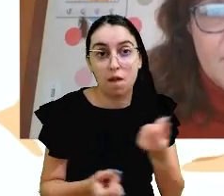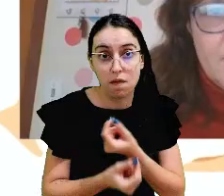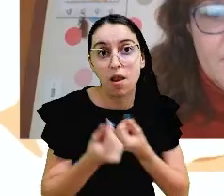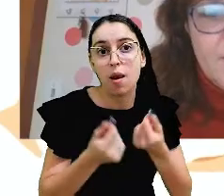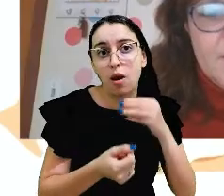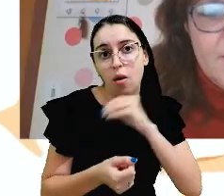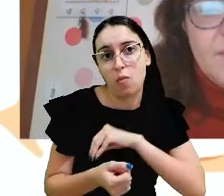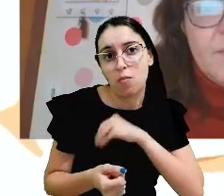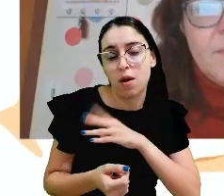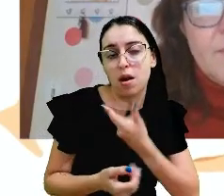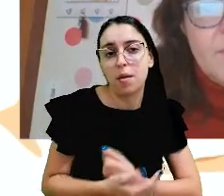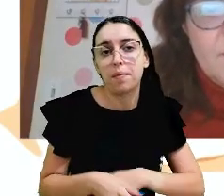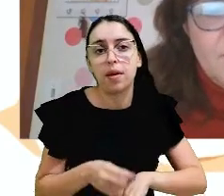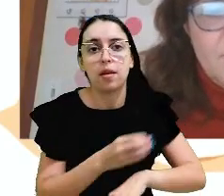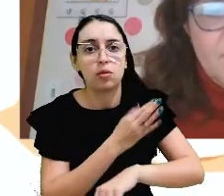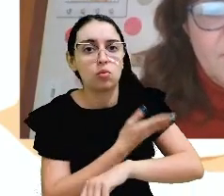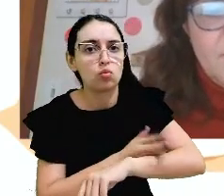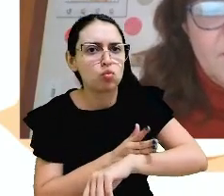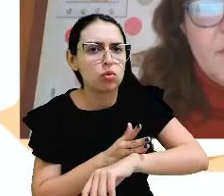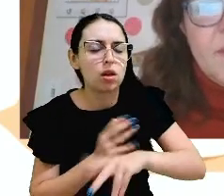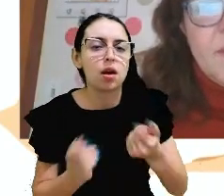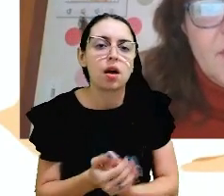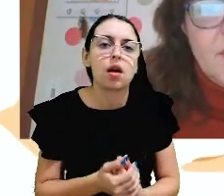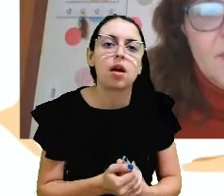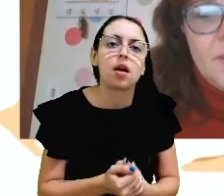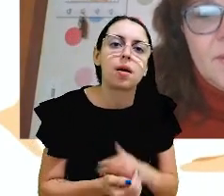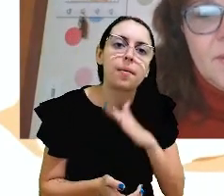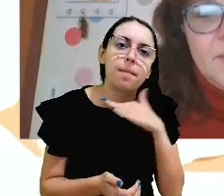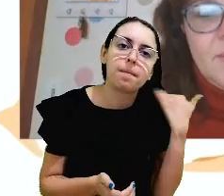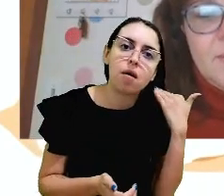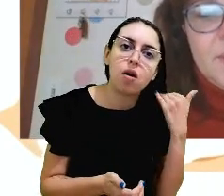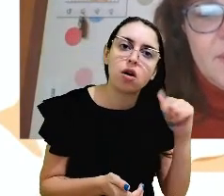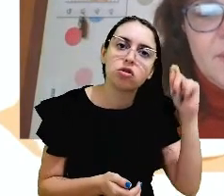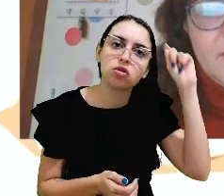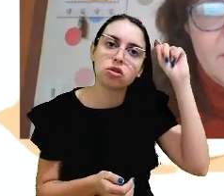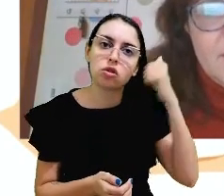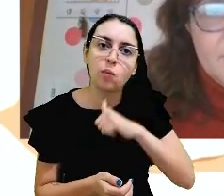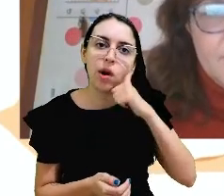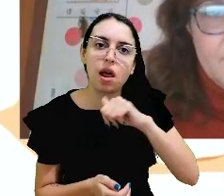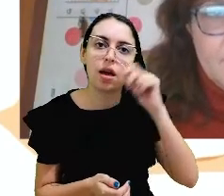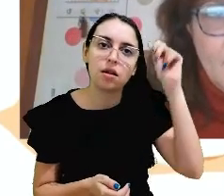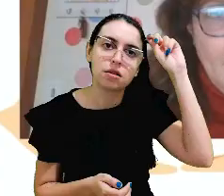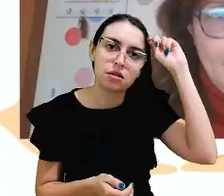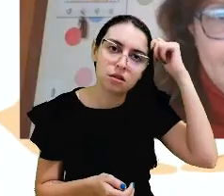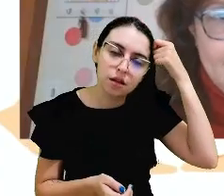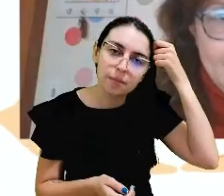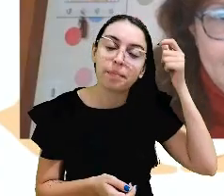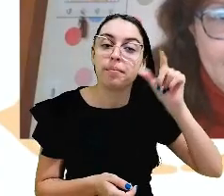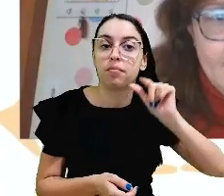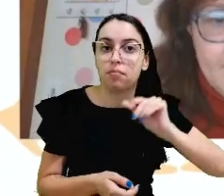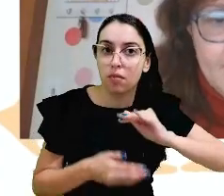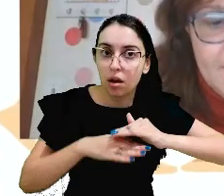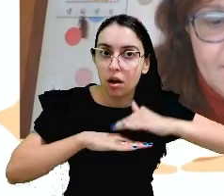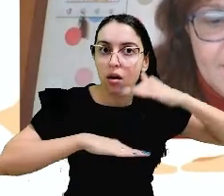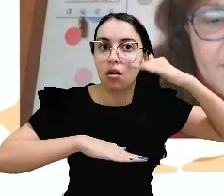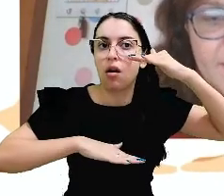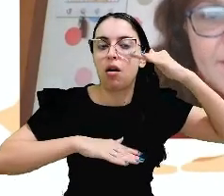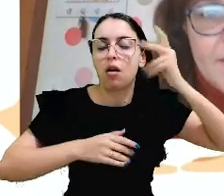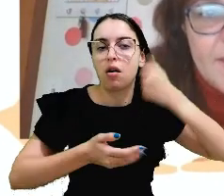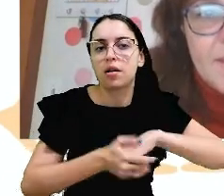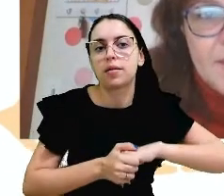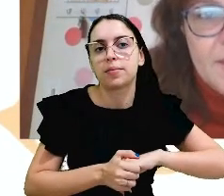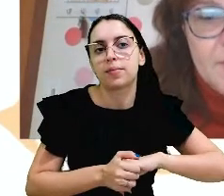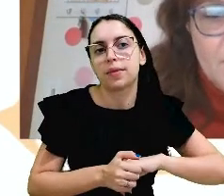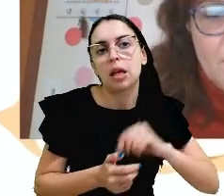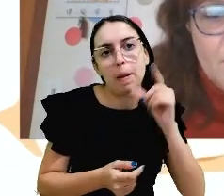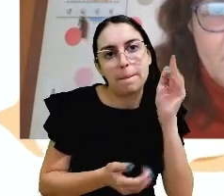e que a mortalidade materna de mulheres negras é maior, né, as complicações decorrentes do parto para mulheres de